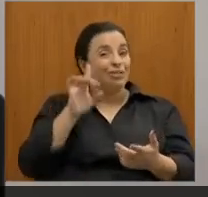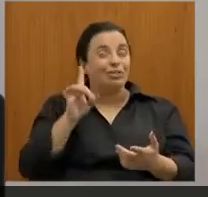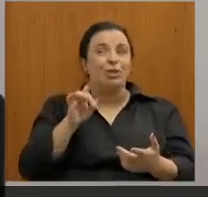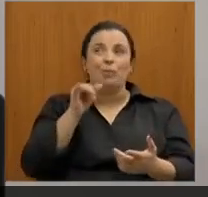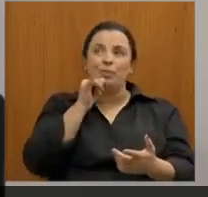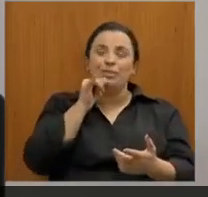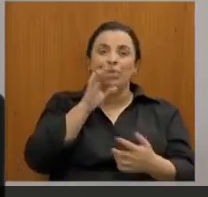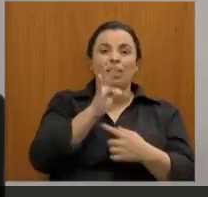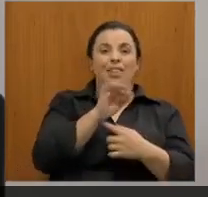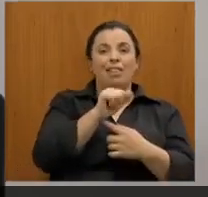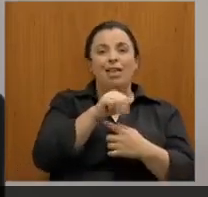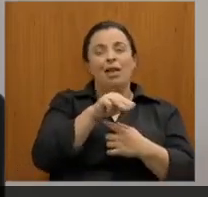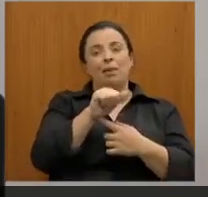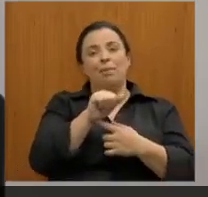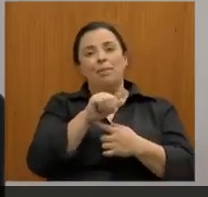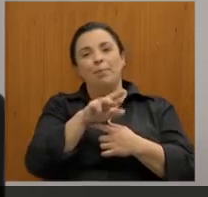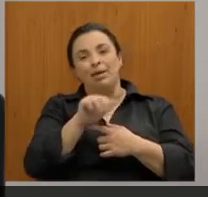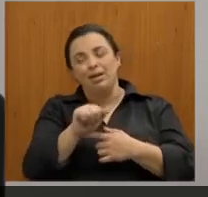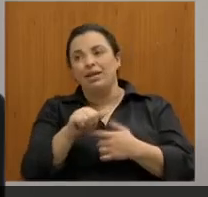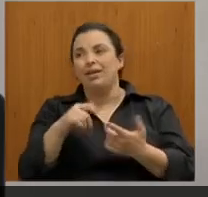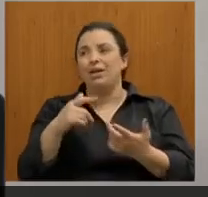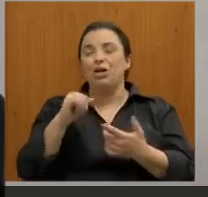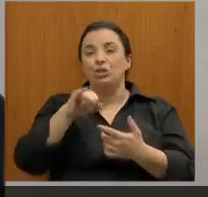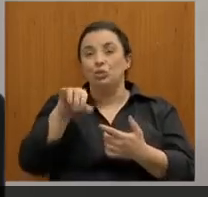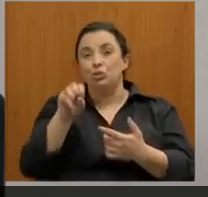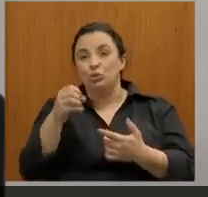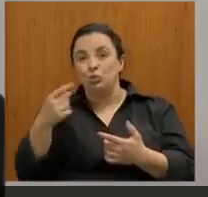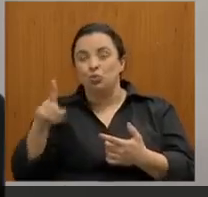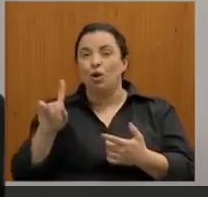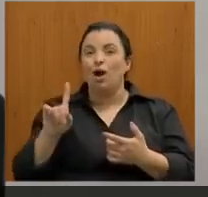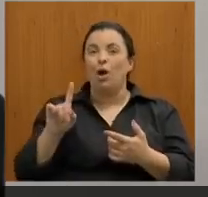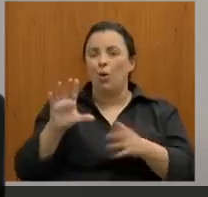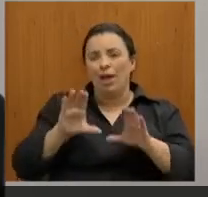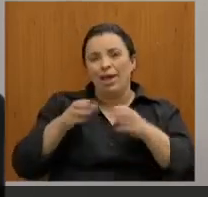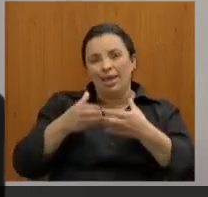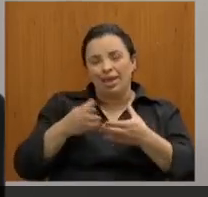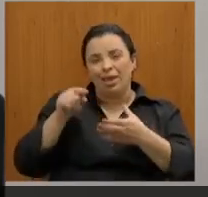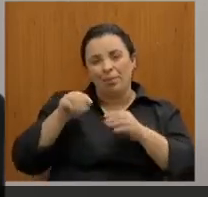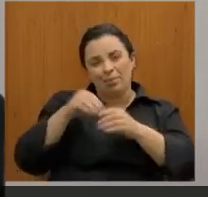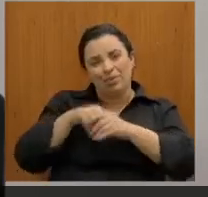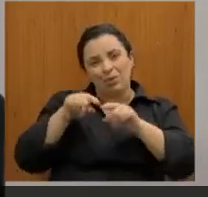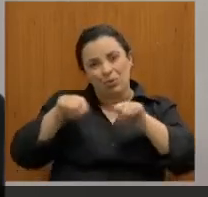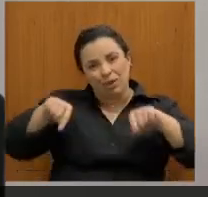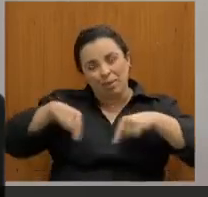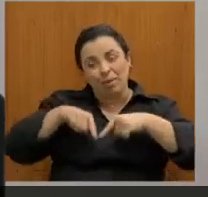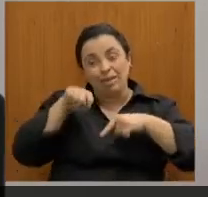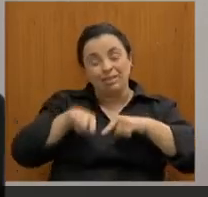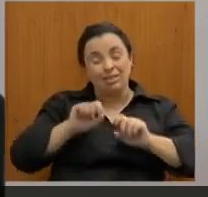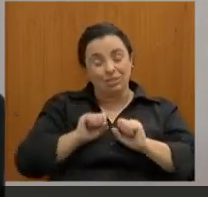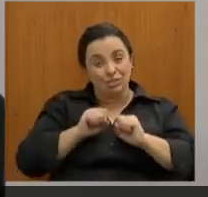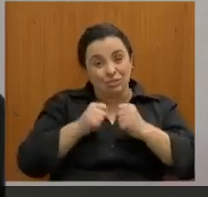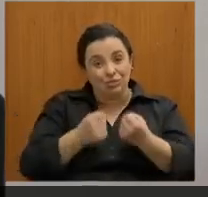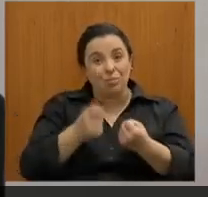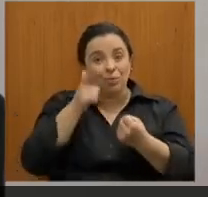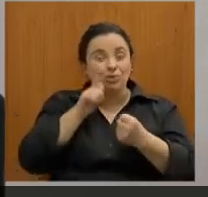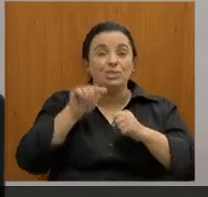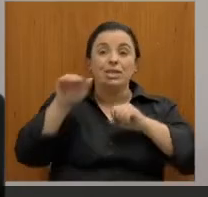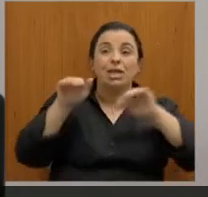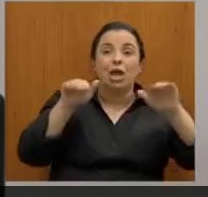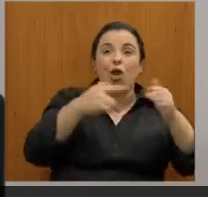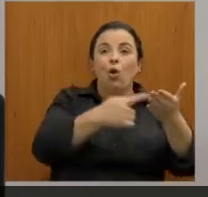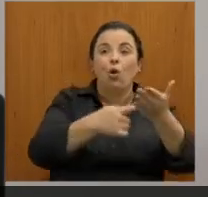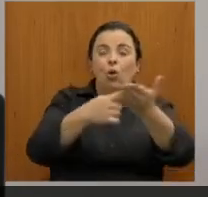a E aí a nossa equipe interna do gabinete tem feito um esforço hercúleo para conseguir também destacar e